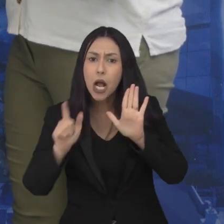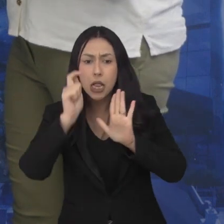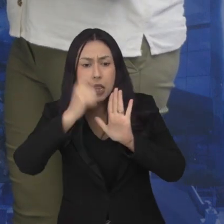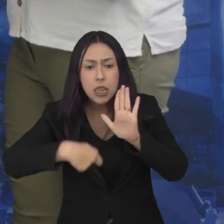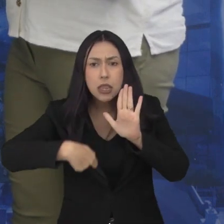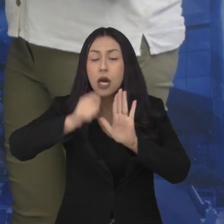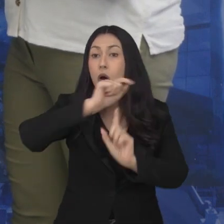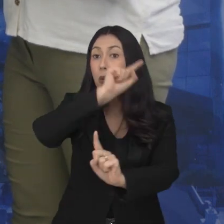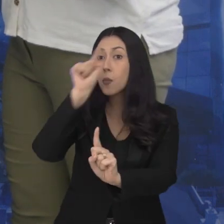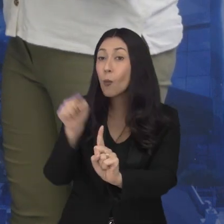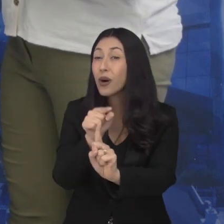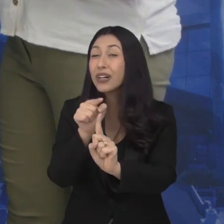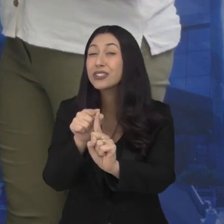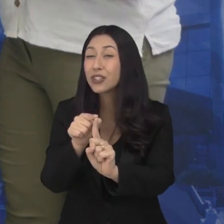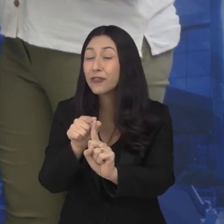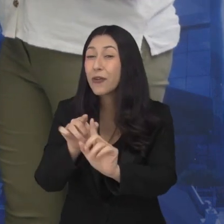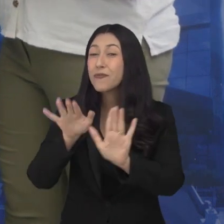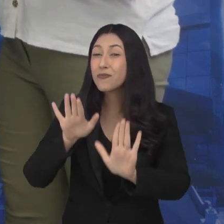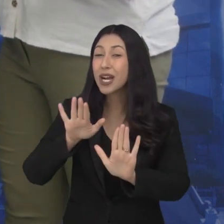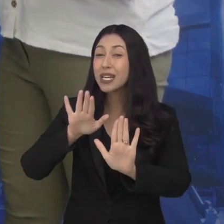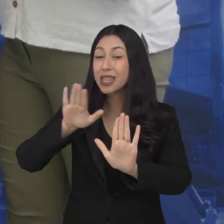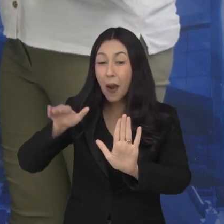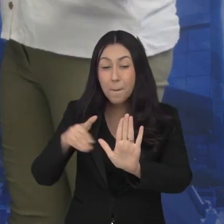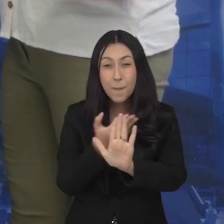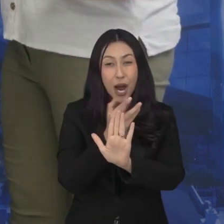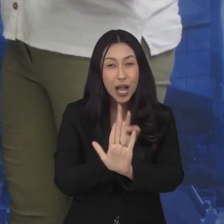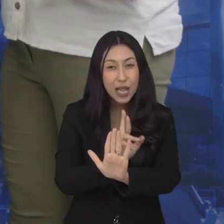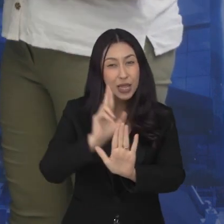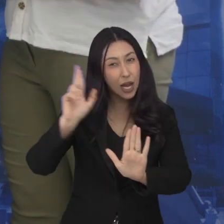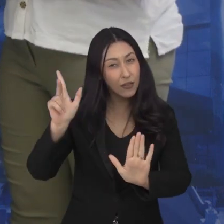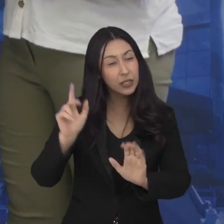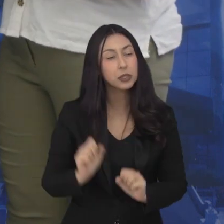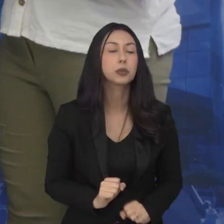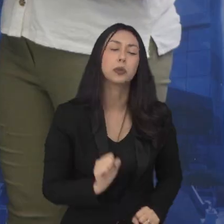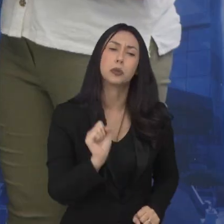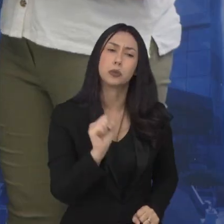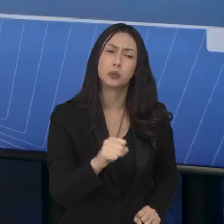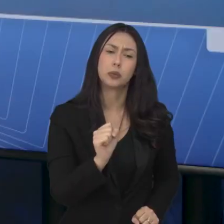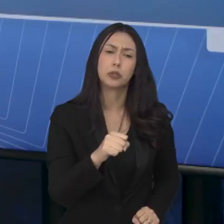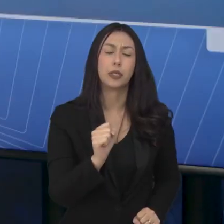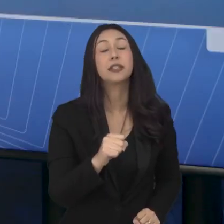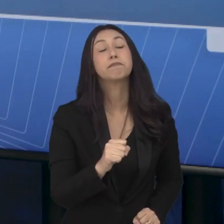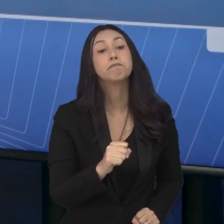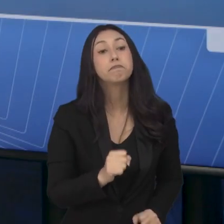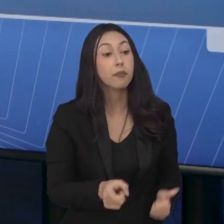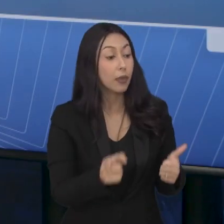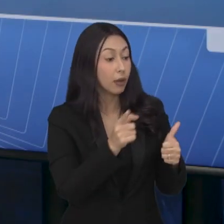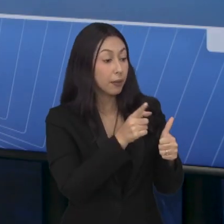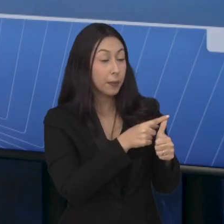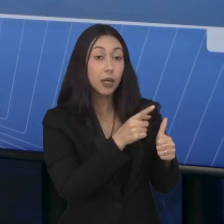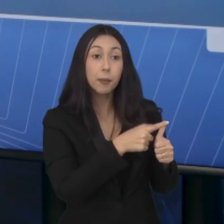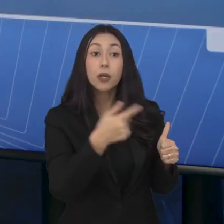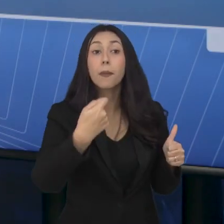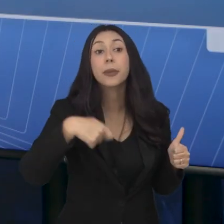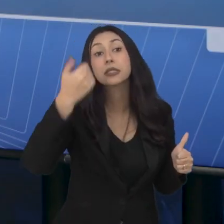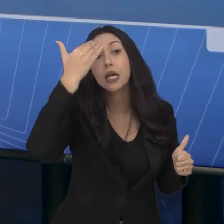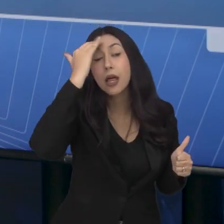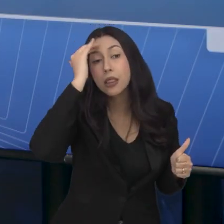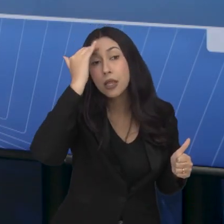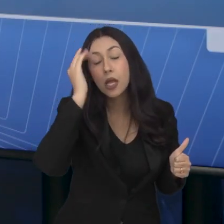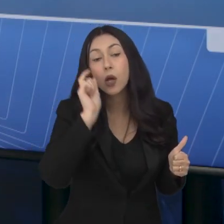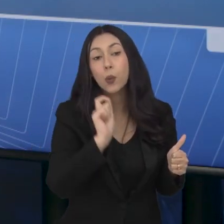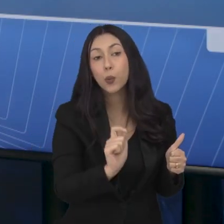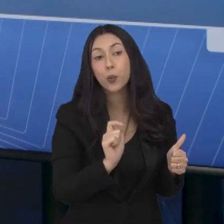ela tinha um objetivo, mas na verdade ela é um pouco até paliativa, né? Exatamente. Primeiramente, a gente tem que considerar